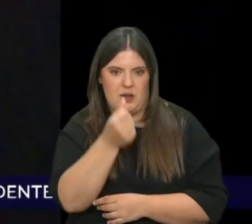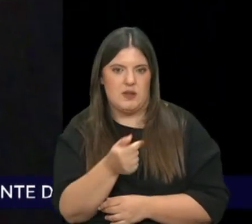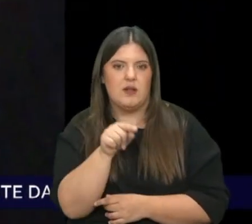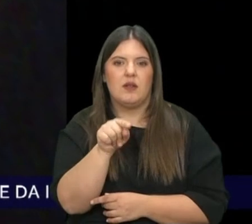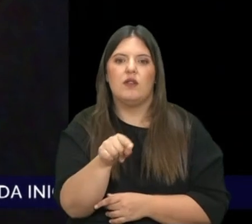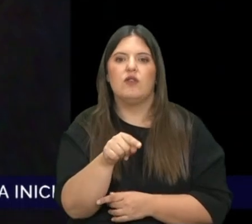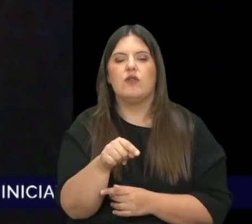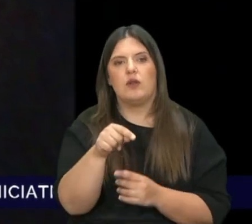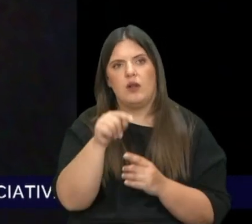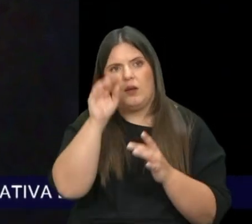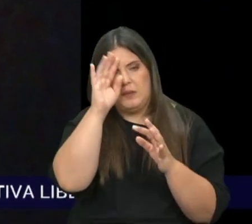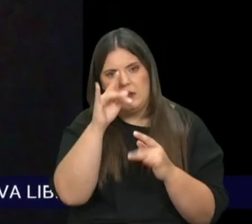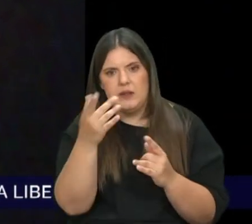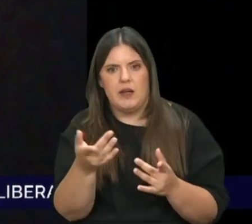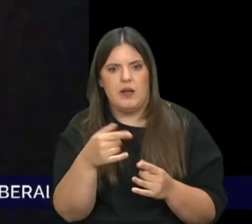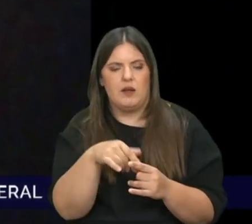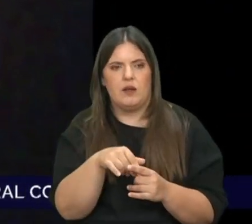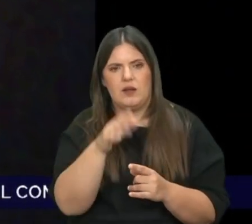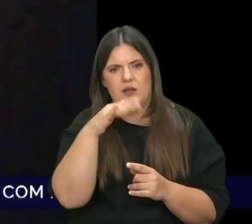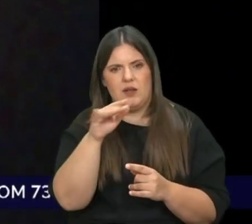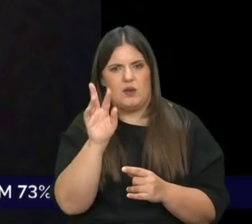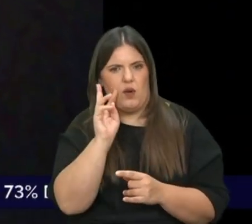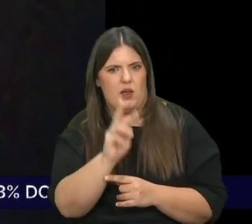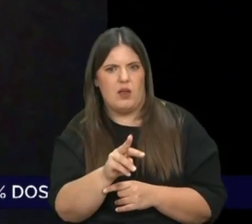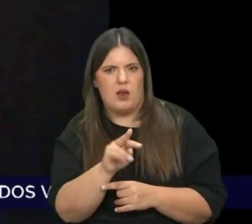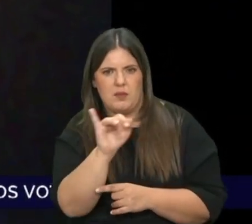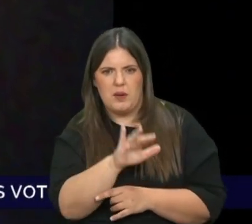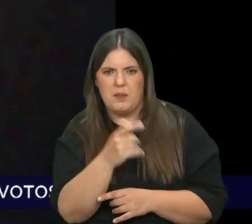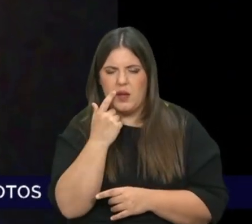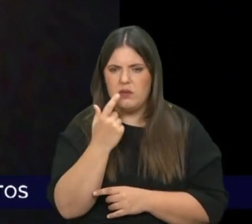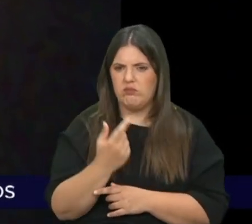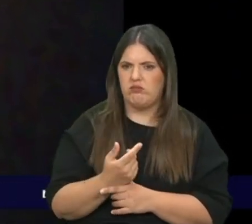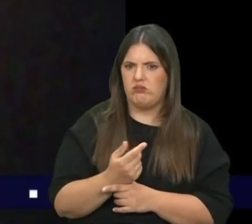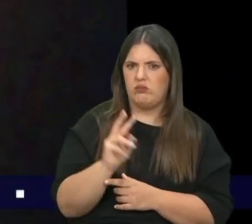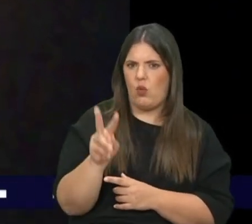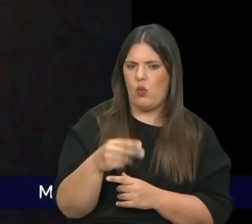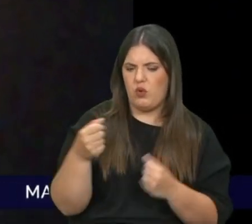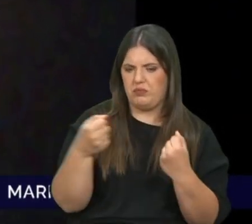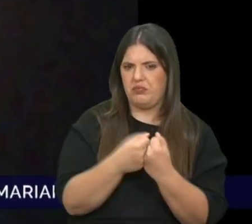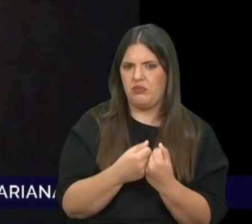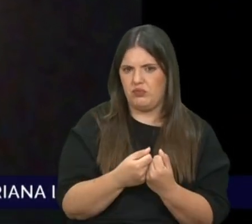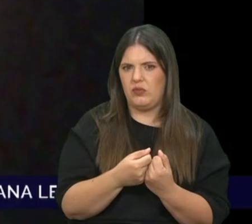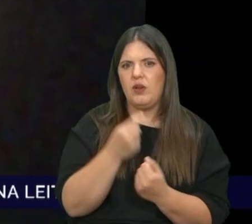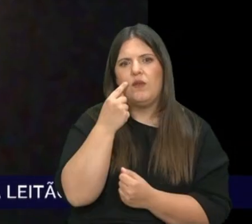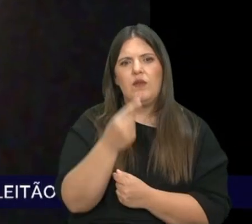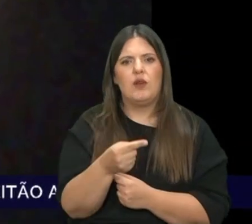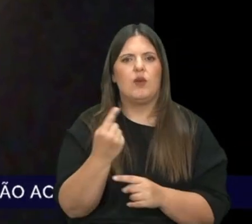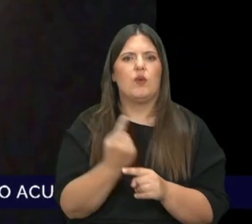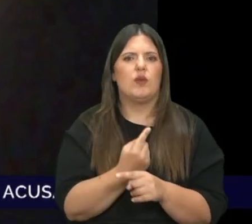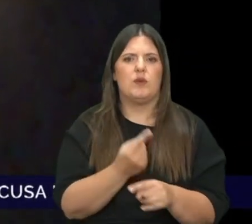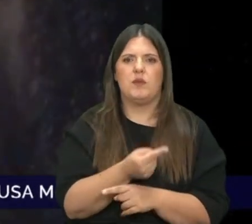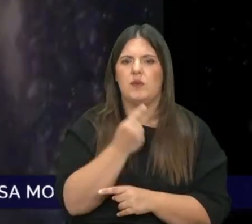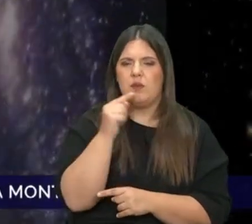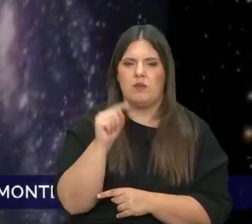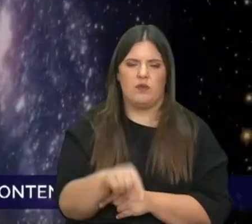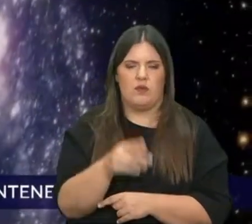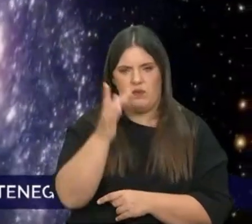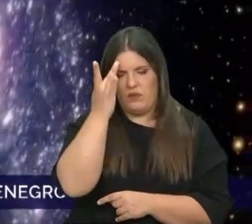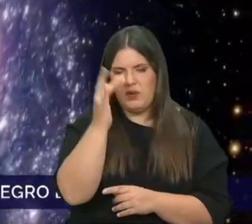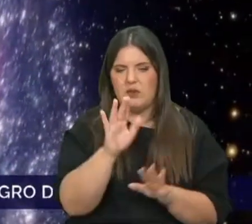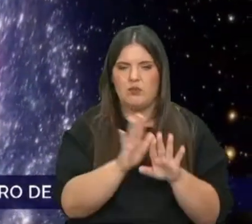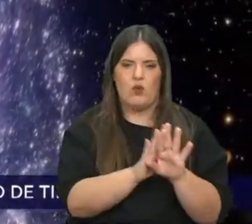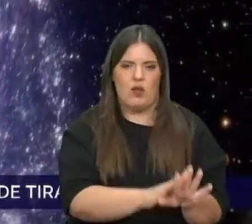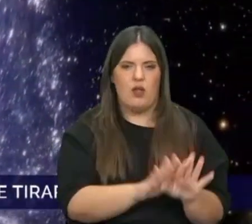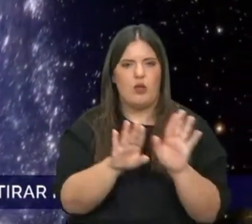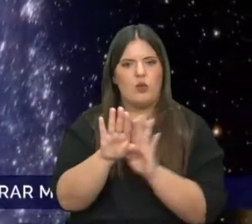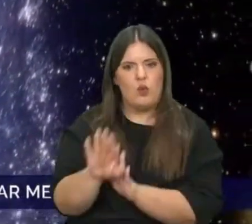que é o mistério aqui? É que os cientistas olharam para esta imagem de 2 galáxias em colisão. Olha, repararam, nós conseguimos perceber facilmente nesta imagem. Temos de um lado e